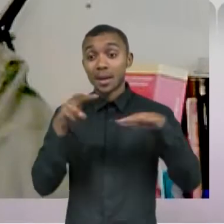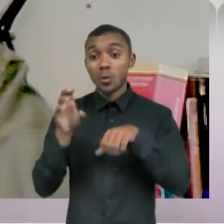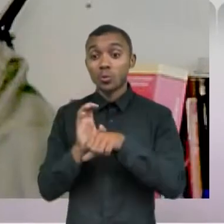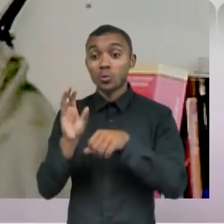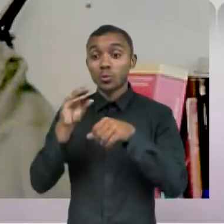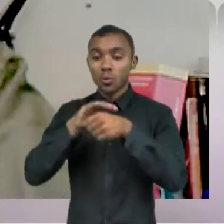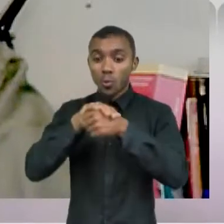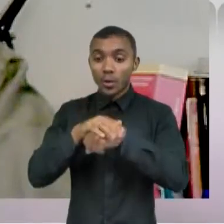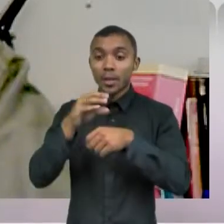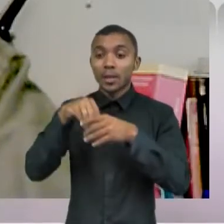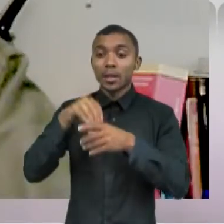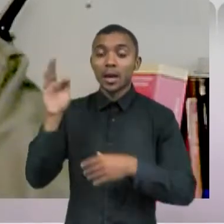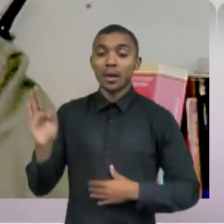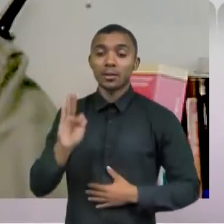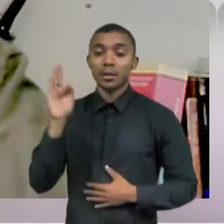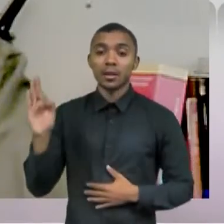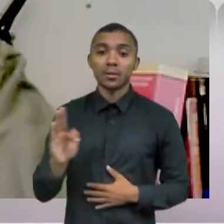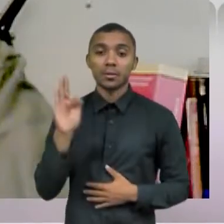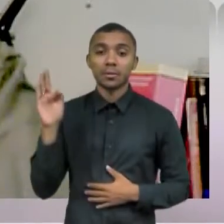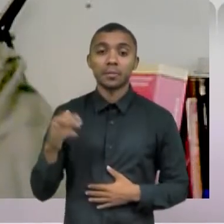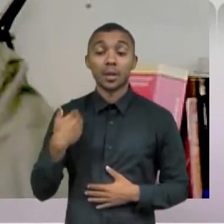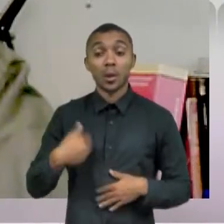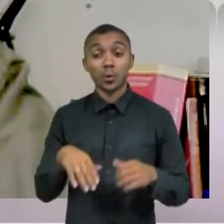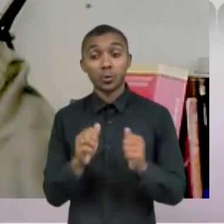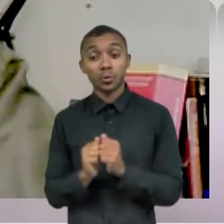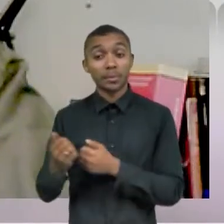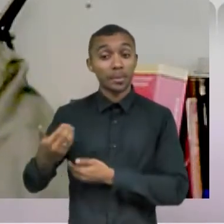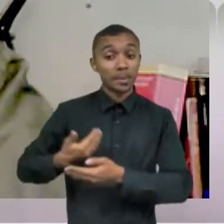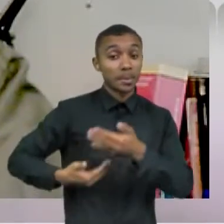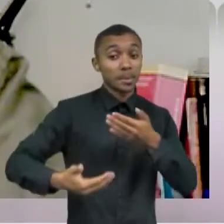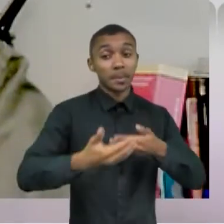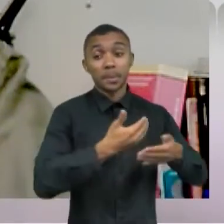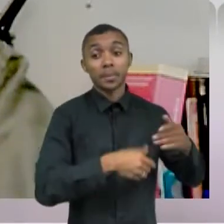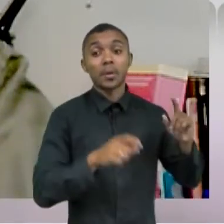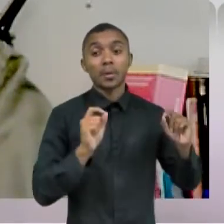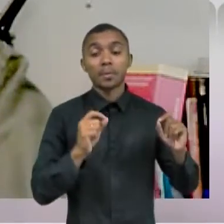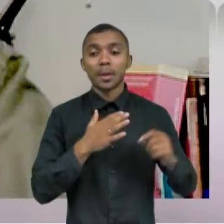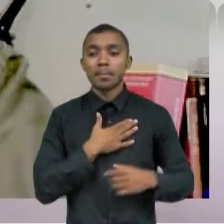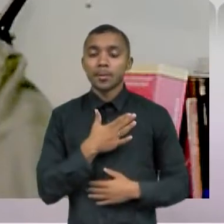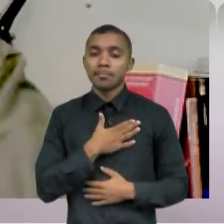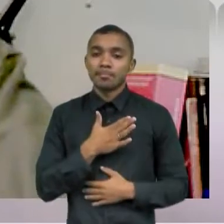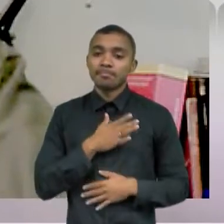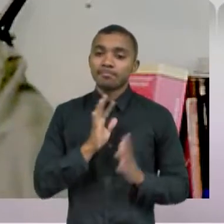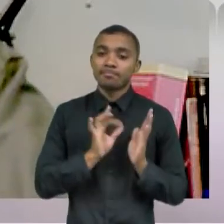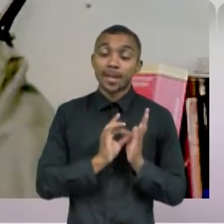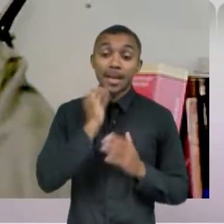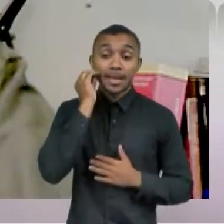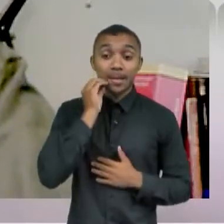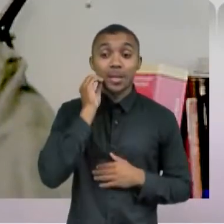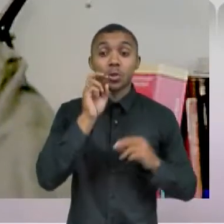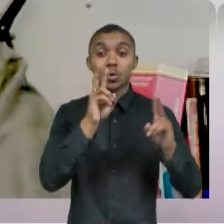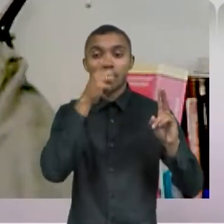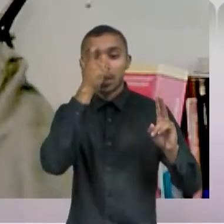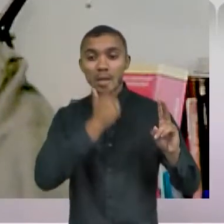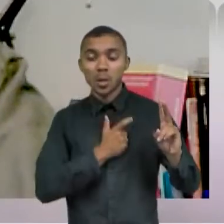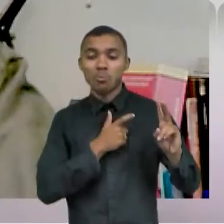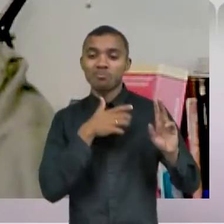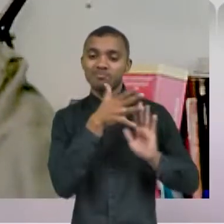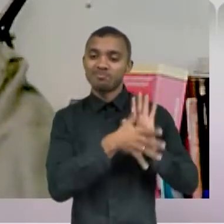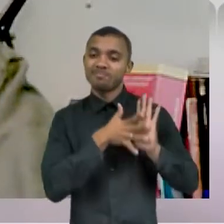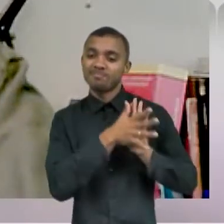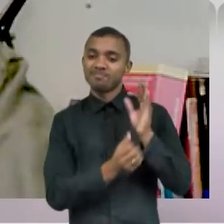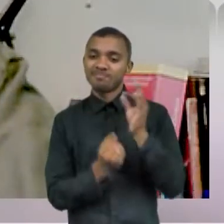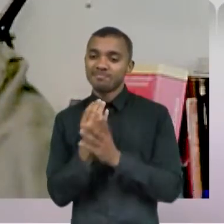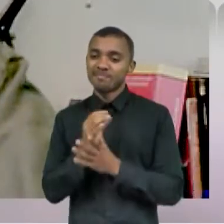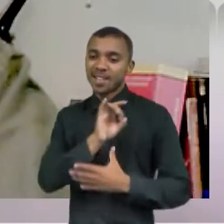noite, na Unifor, em que eu irei compartilhar com os inscritos, com os alunos, um pouco da minha própria experiência como biógrafo,